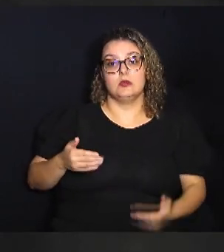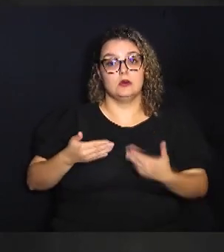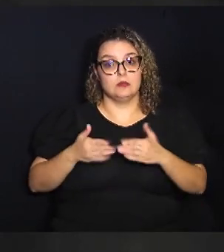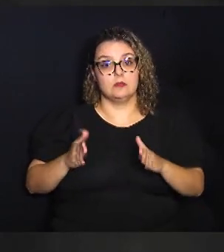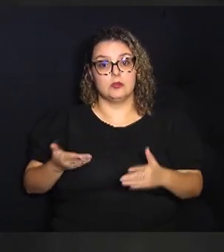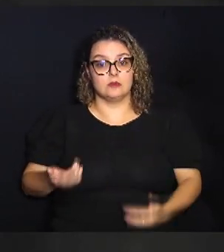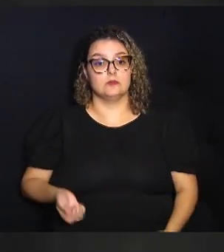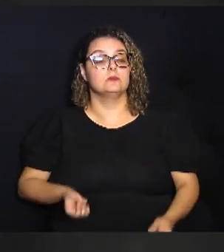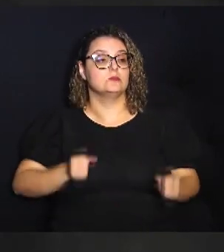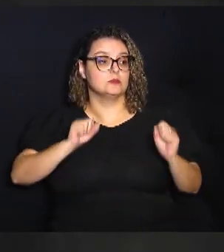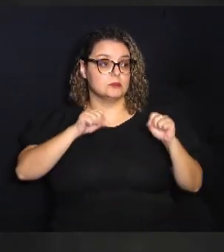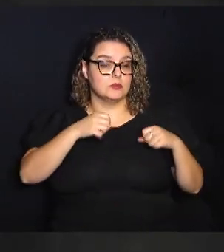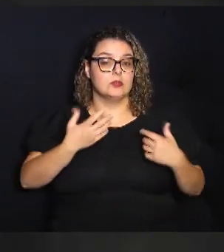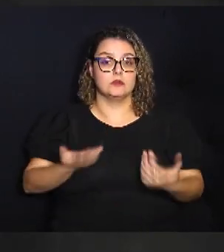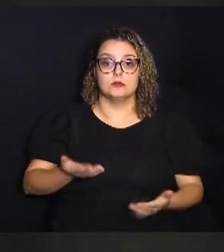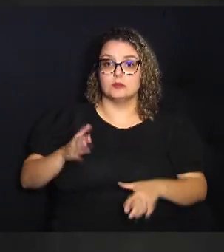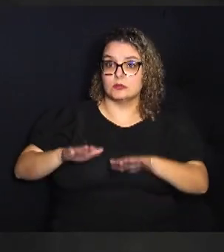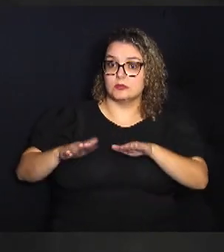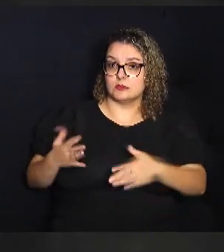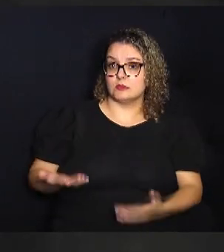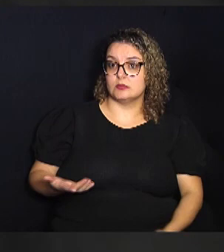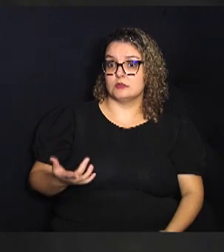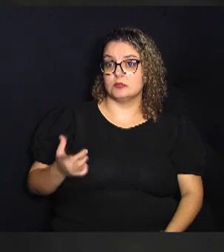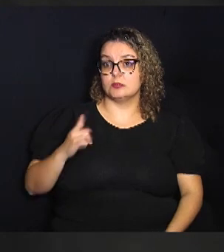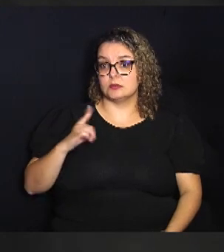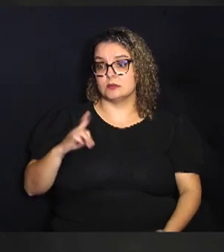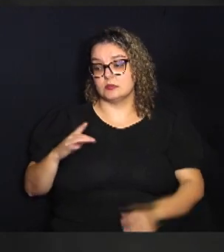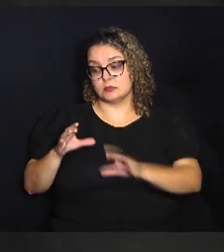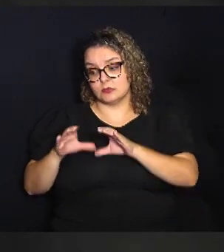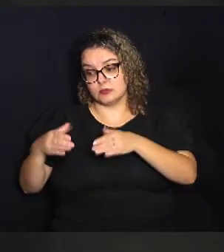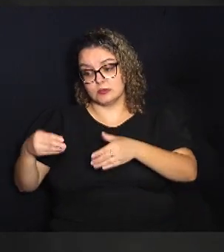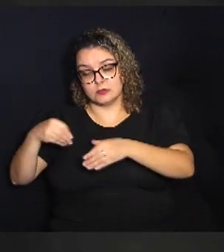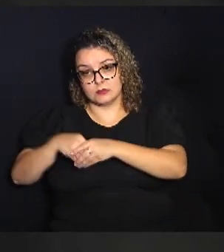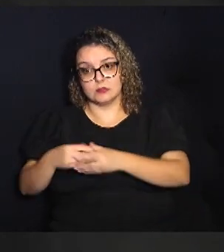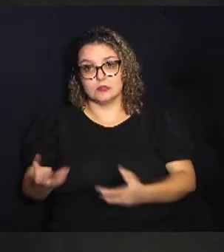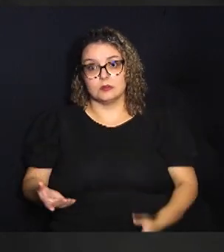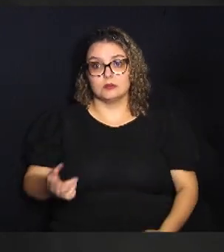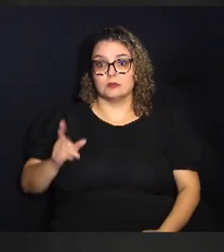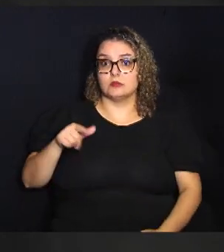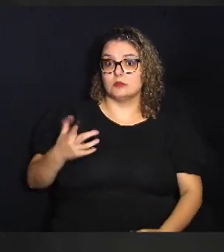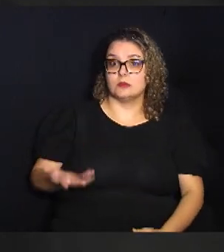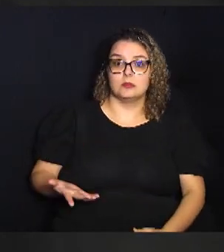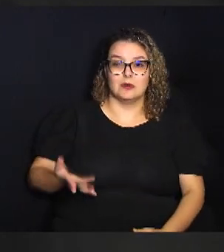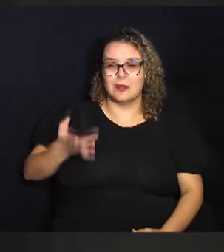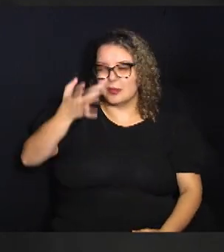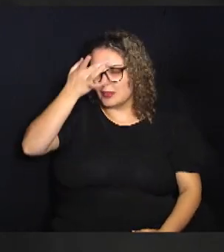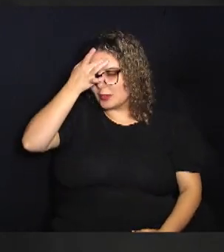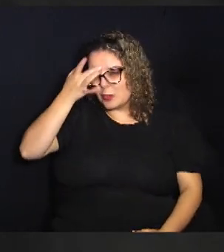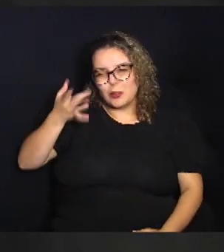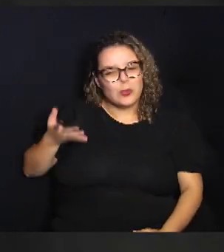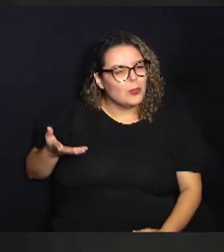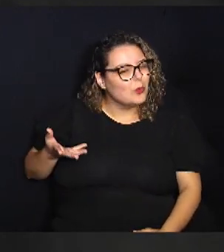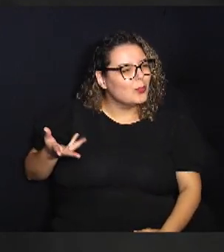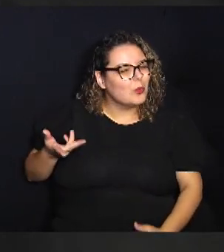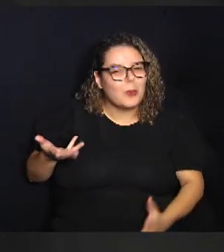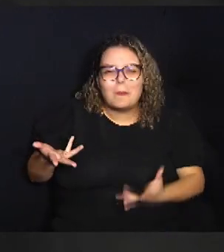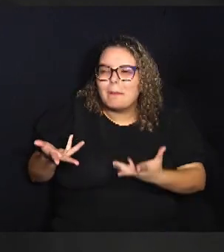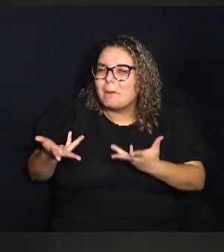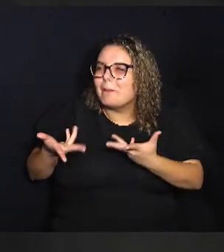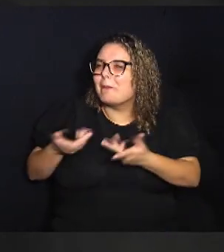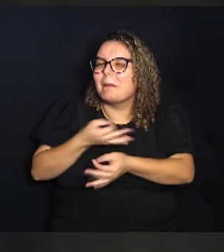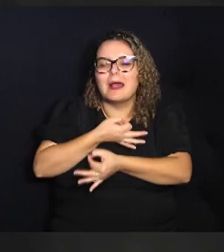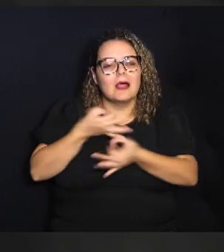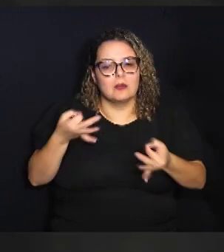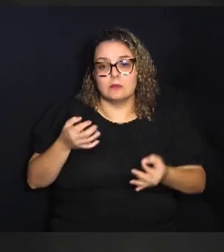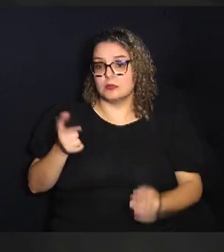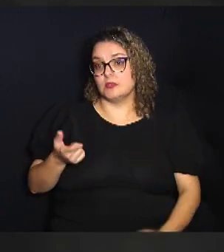funcionamento. E ele, muitas vezes, está numa comunidade e é dotado de um talento tremendo ali, mas não